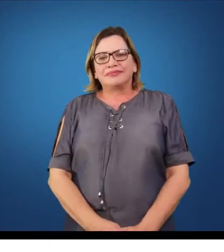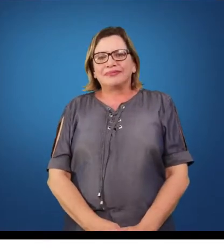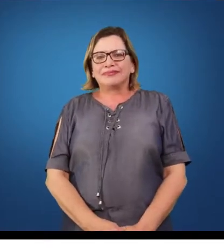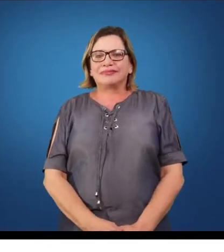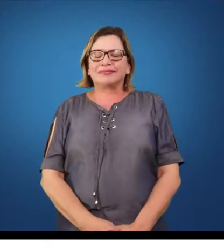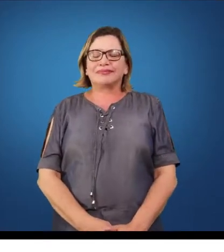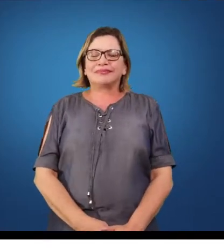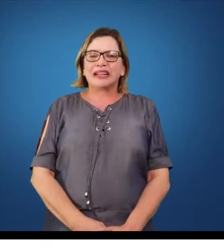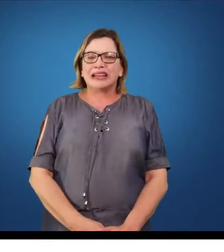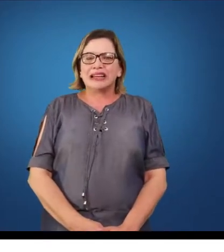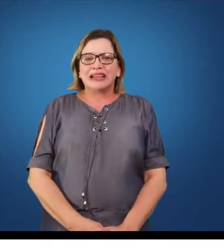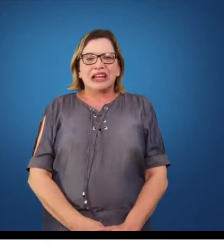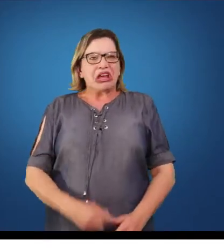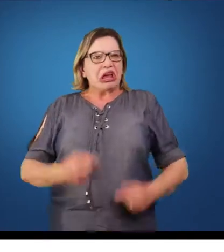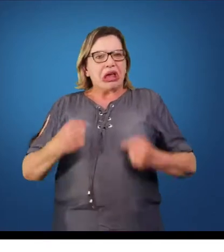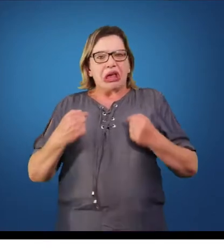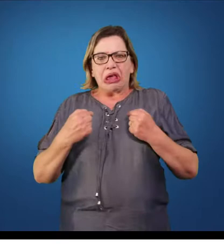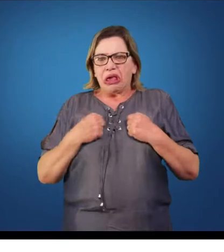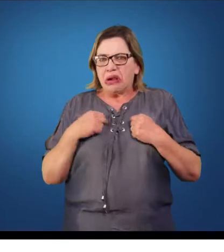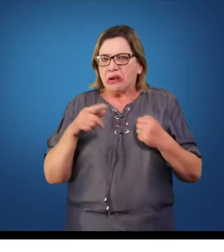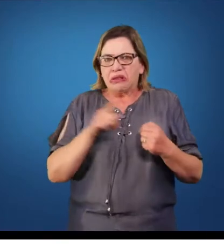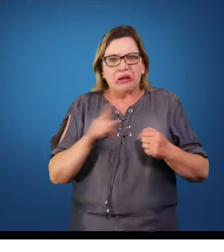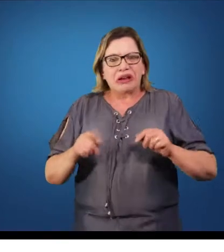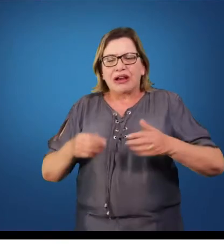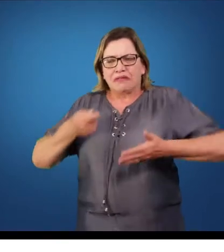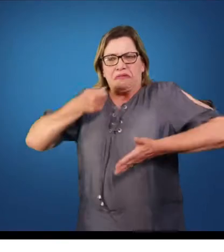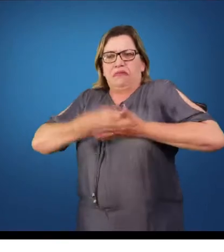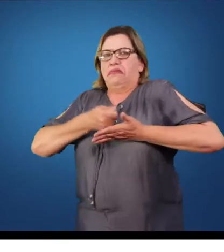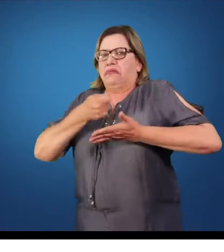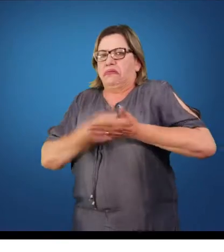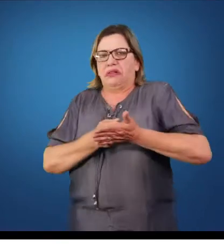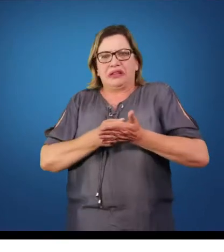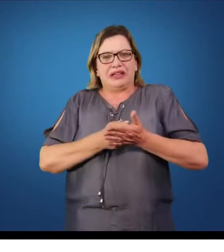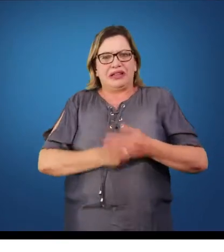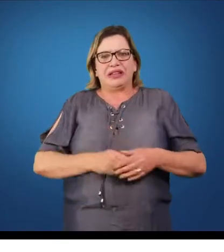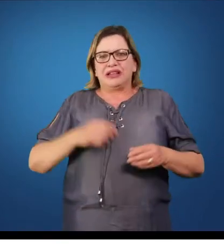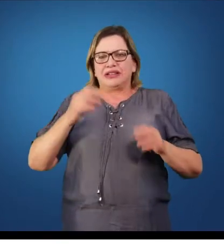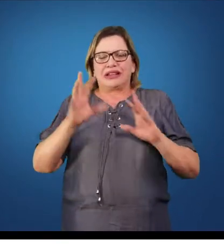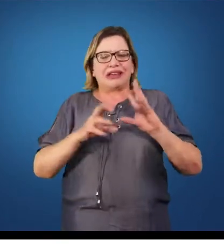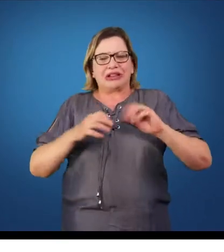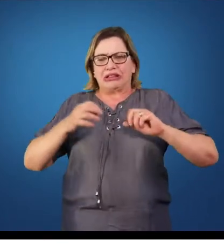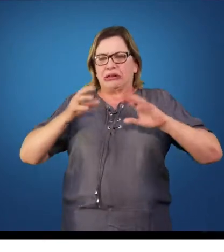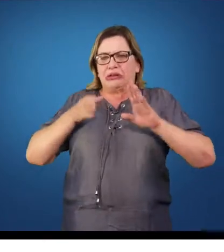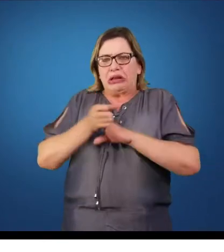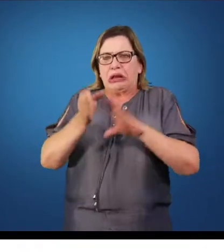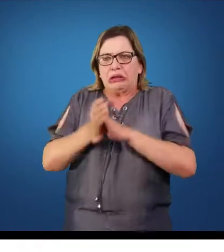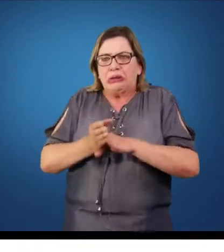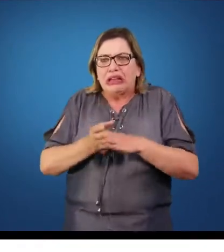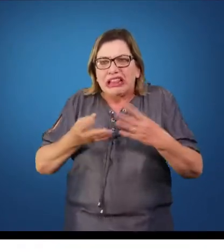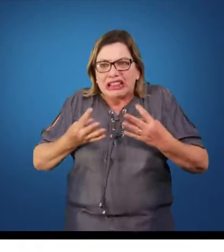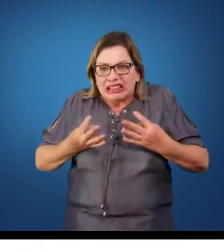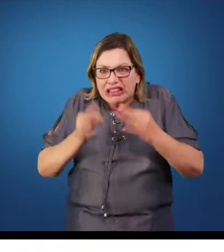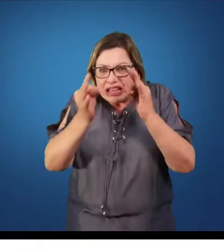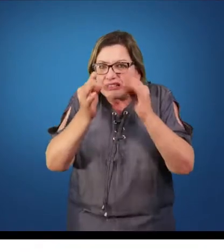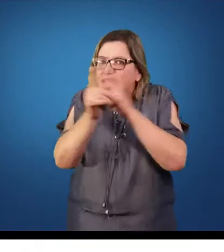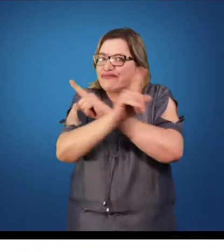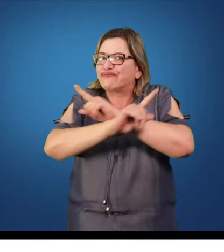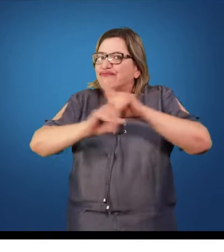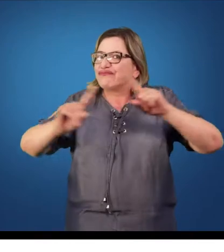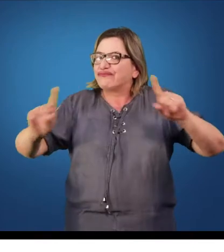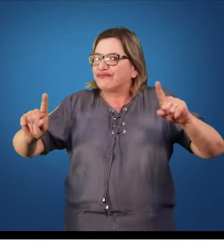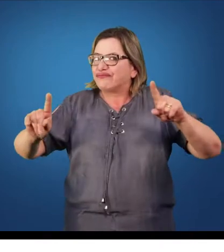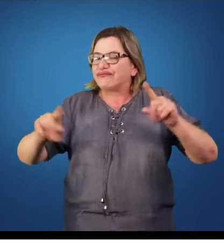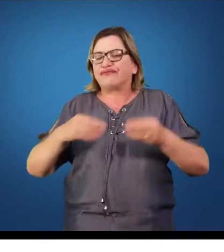Notem que eu não estou pedindo para ninguém bater a bola como deve ser batido, certo?